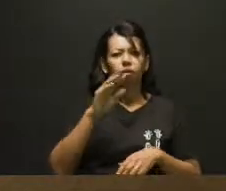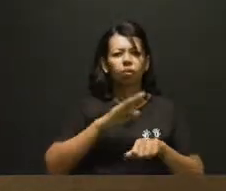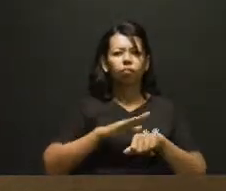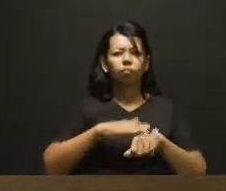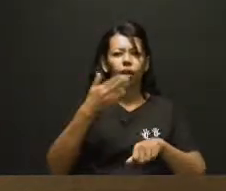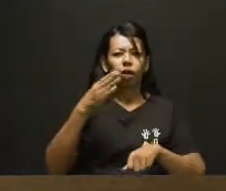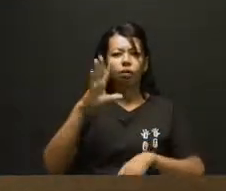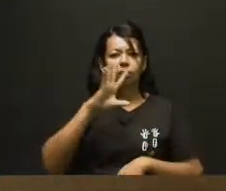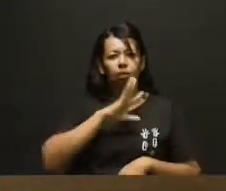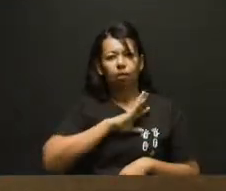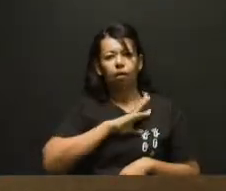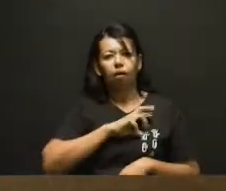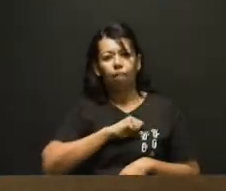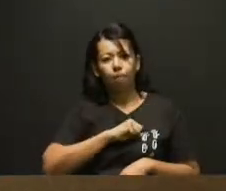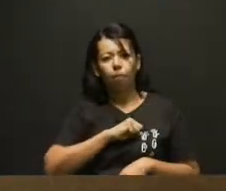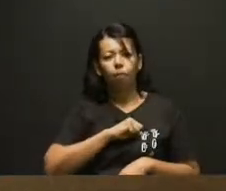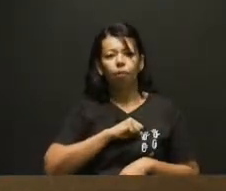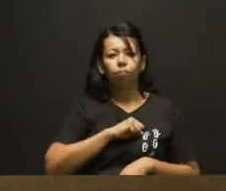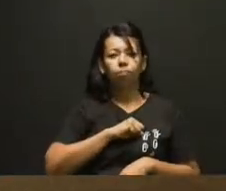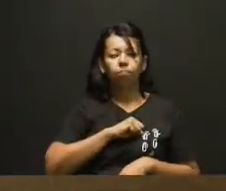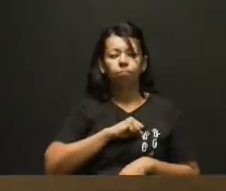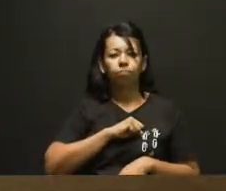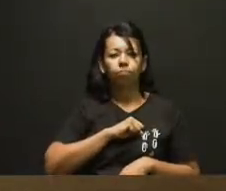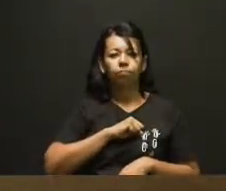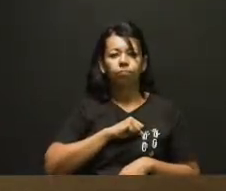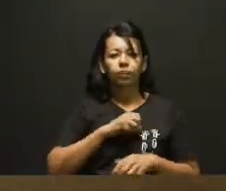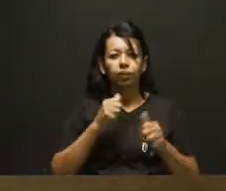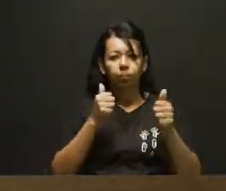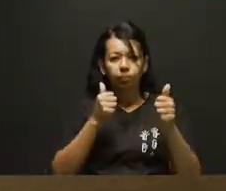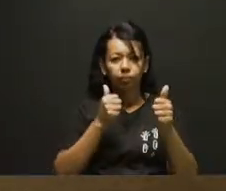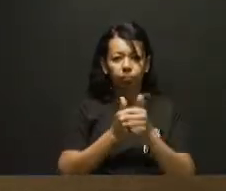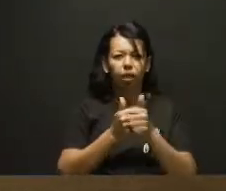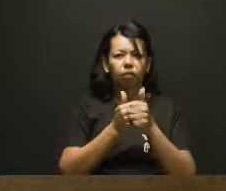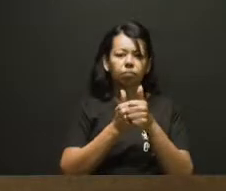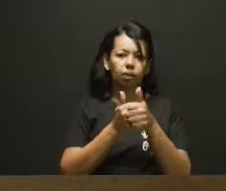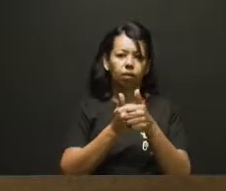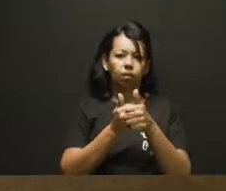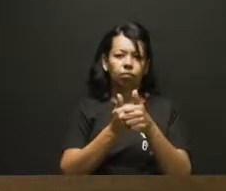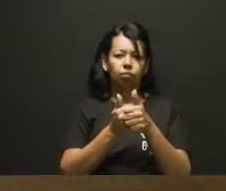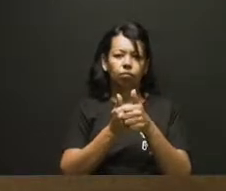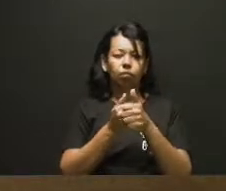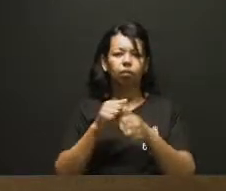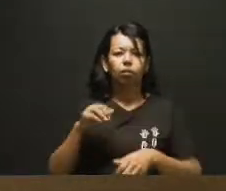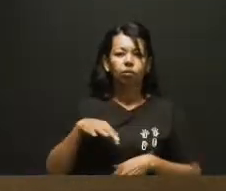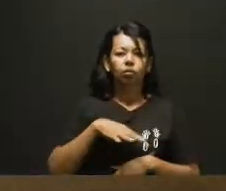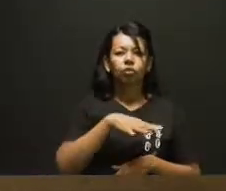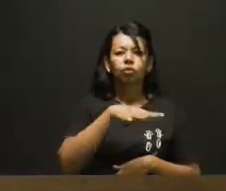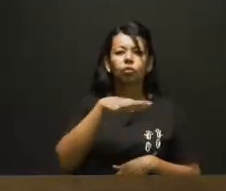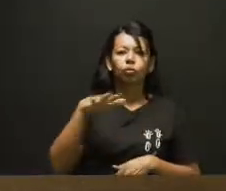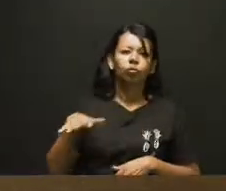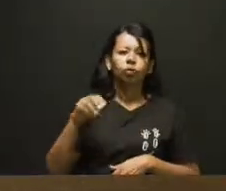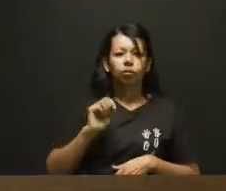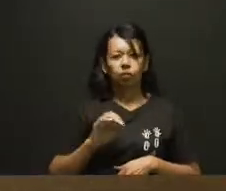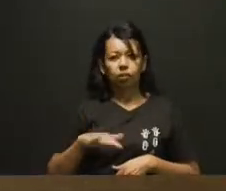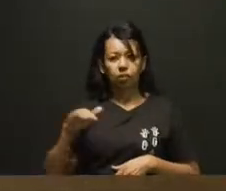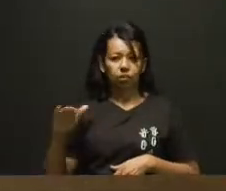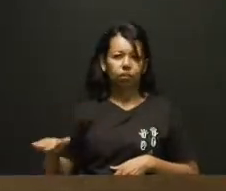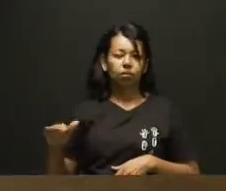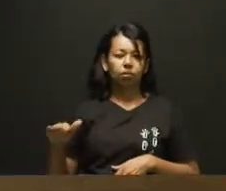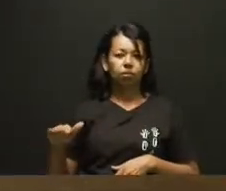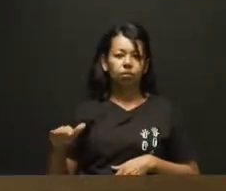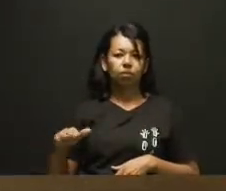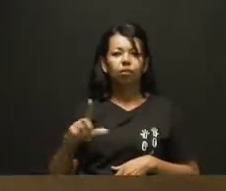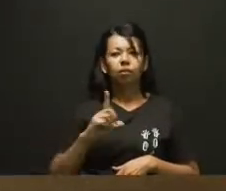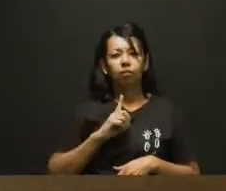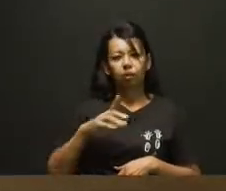com mais consideração que se aproxime mais de todas as crianças né com